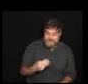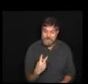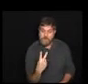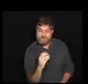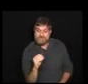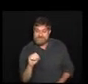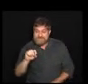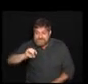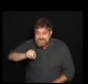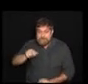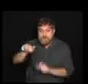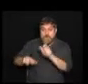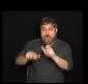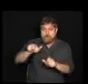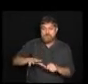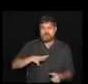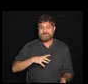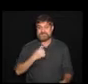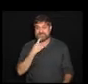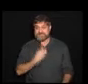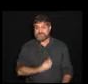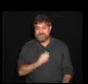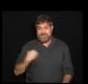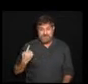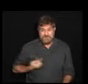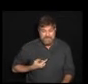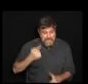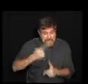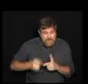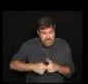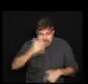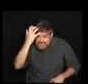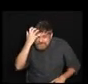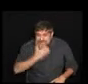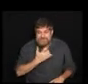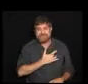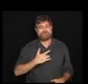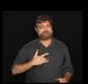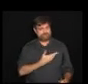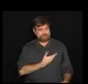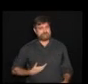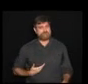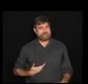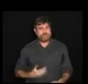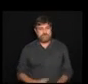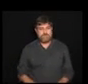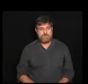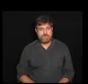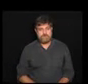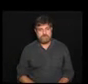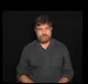habitantes, nós estamos tratando de um problema seríssimo de saúde pública. Pode passar.